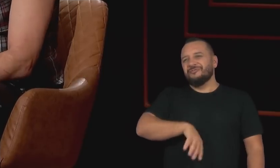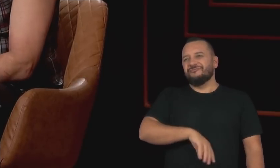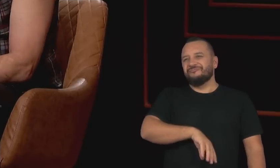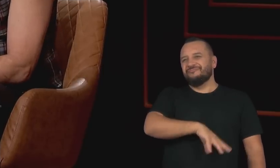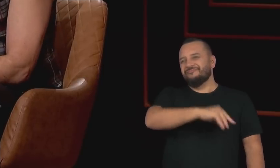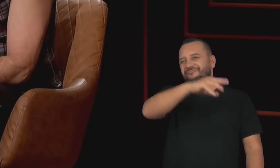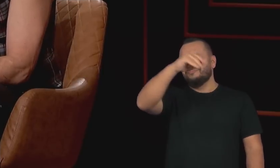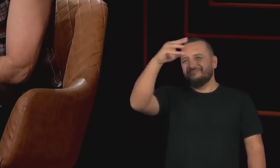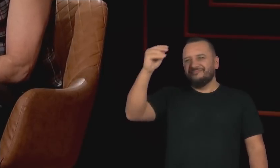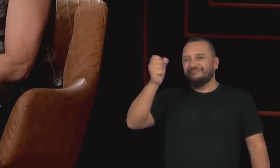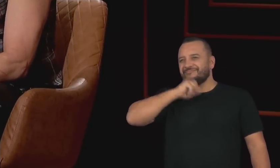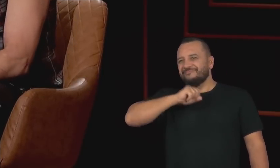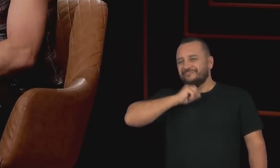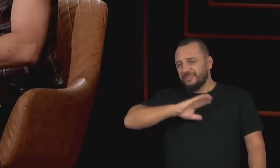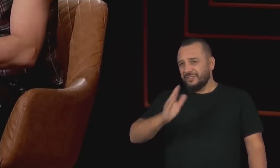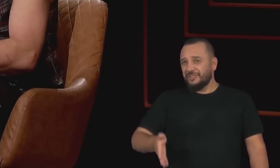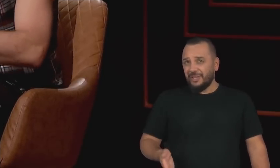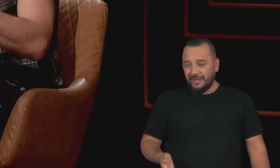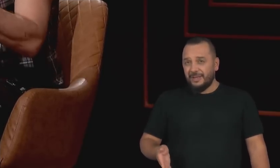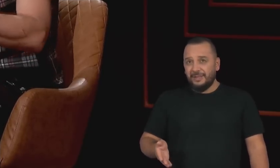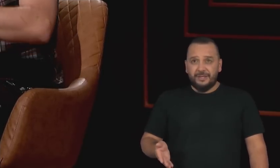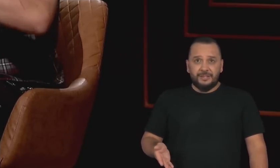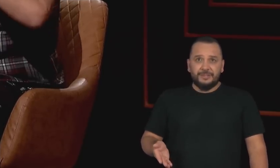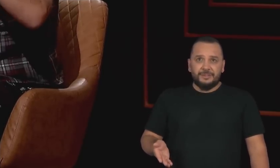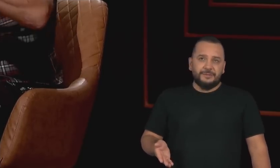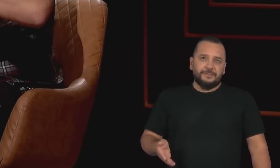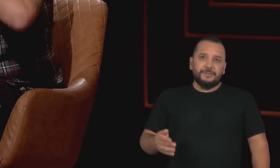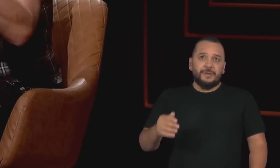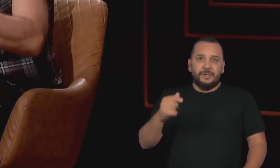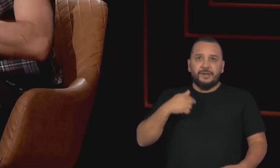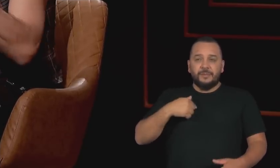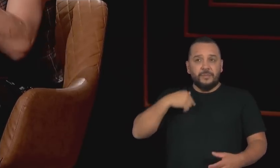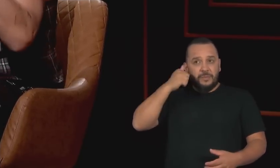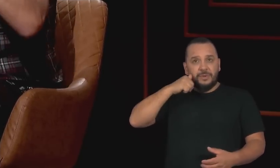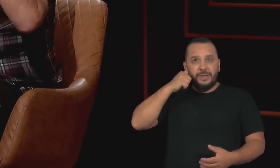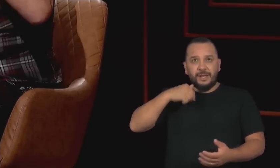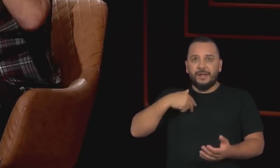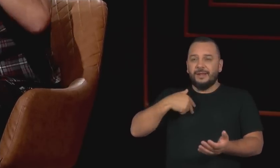A Psycho Lady, uma mulher psycho dançando na máquina.